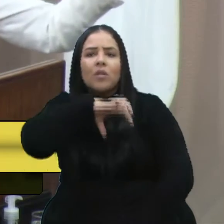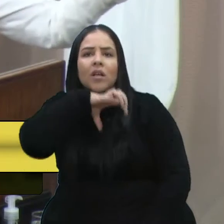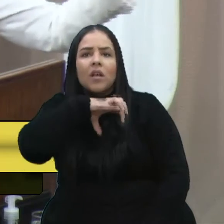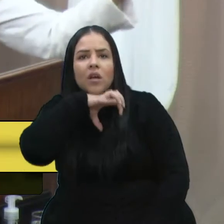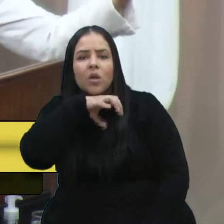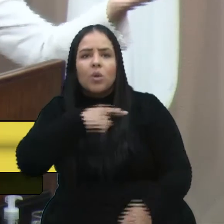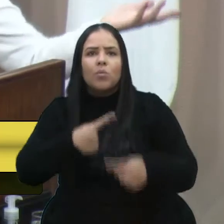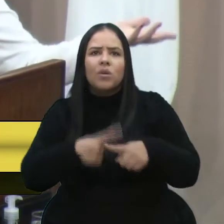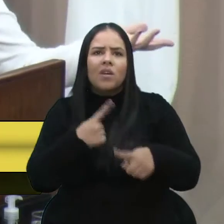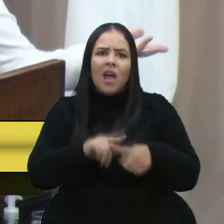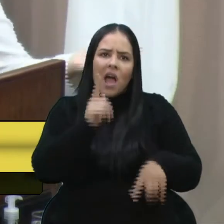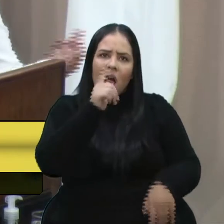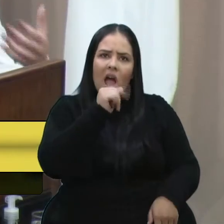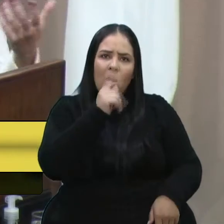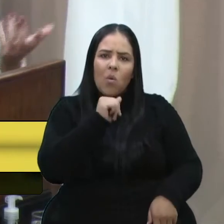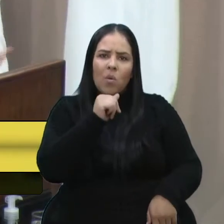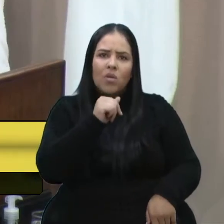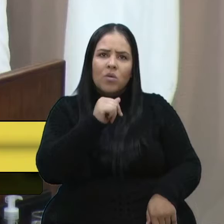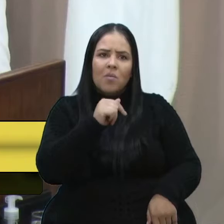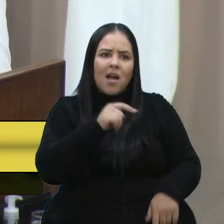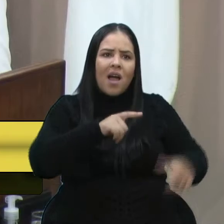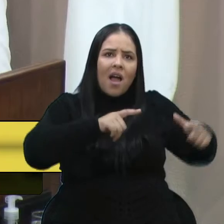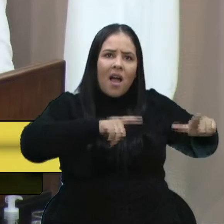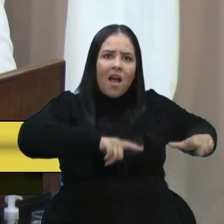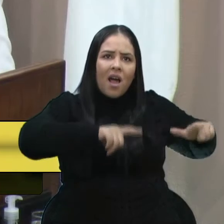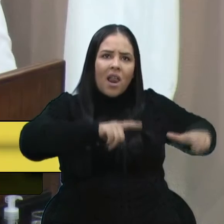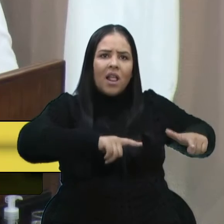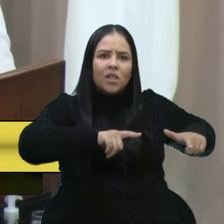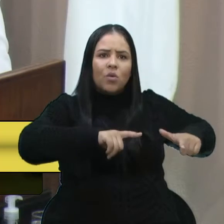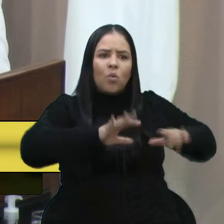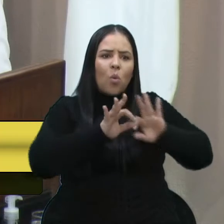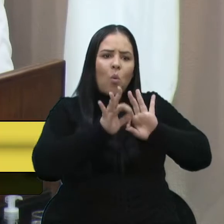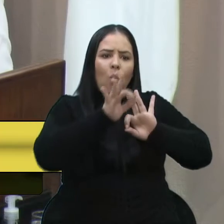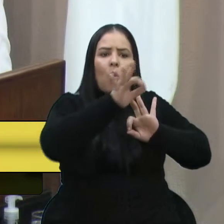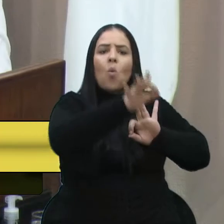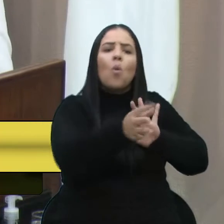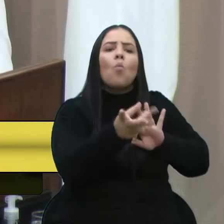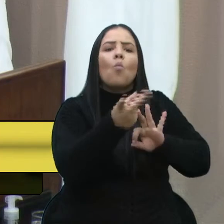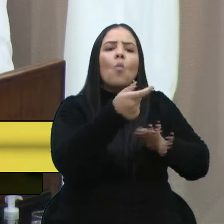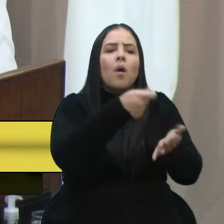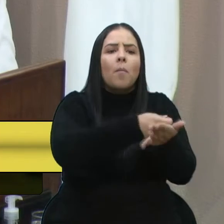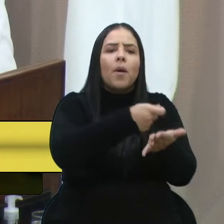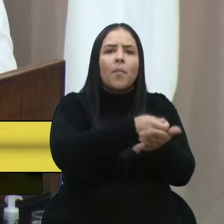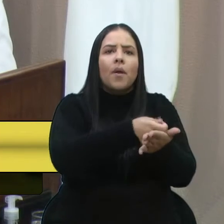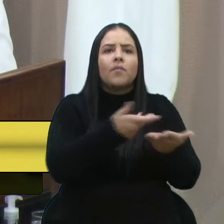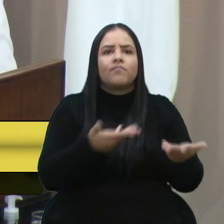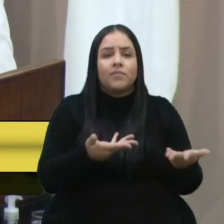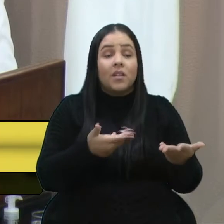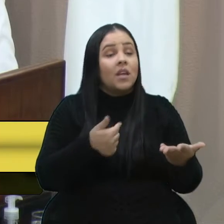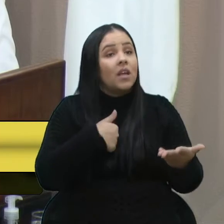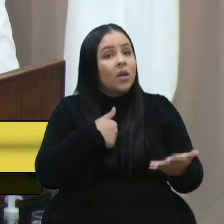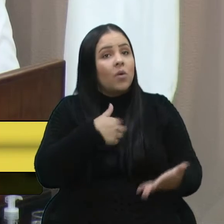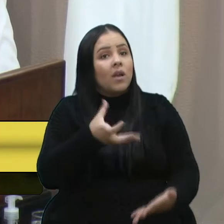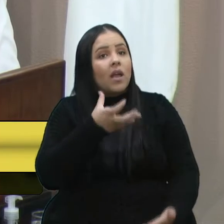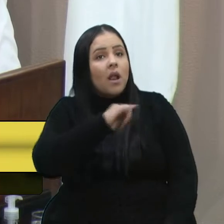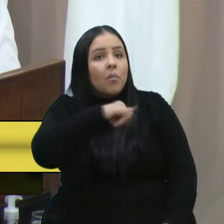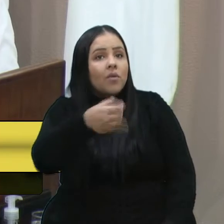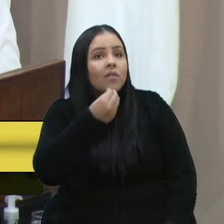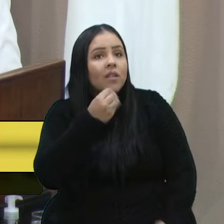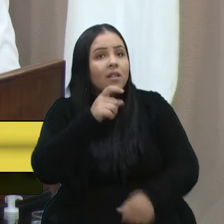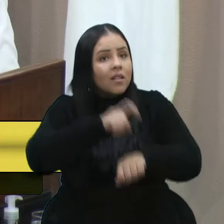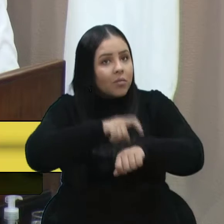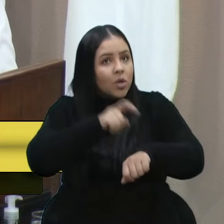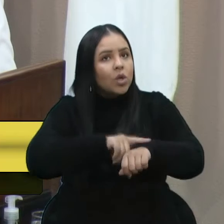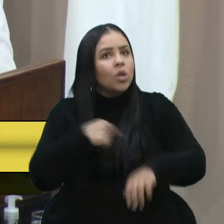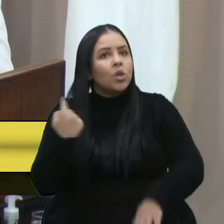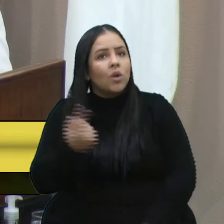que a água está vindo de um local tão distante, qual o custo disso. Então, só quero aproveitar esse momento para dizer que nós